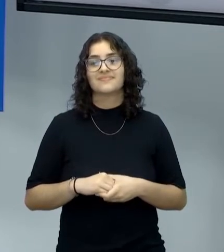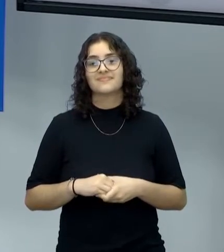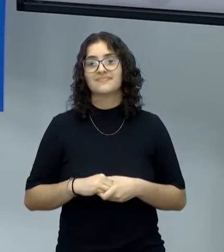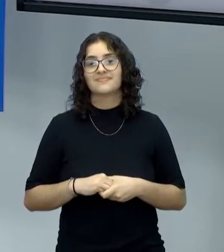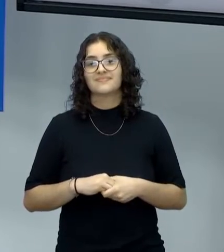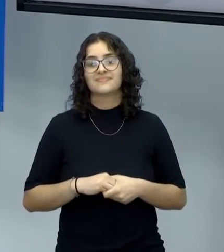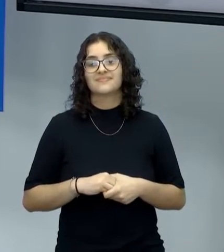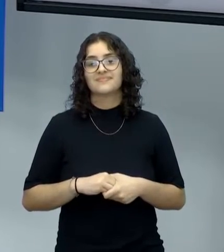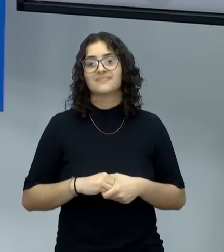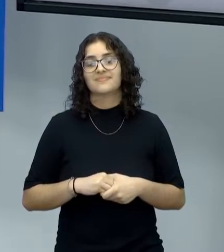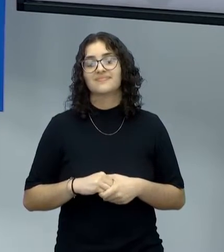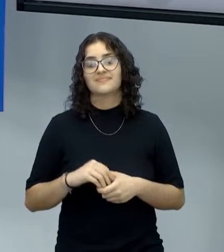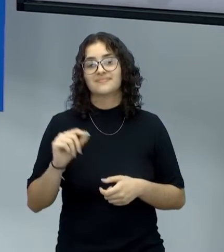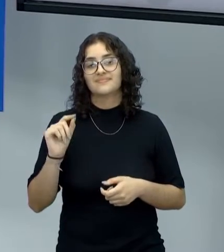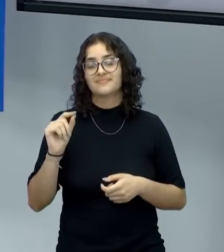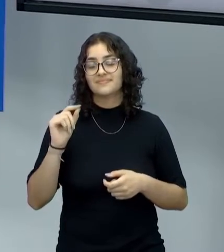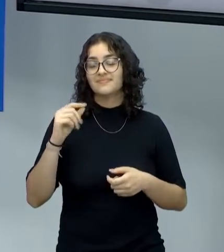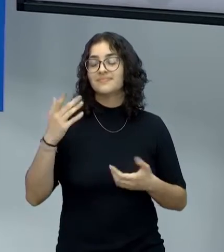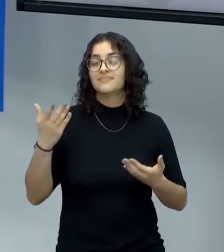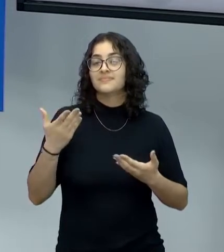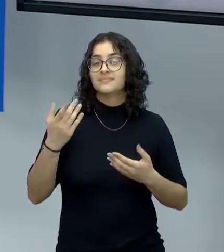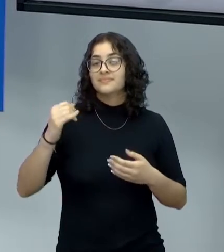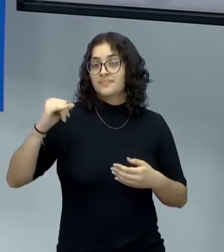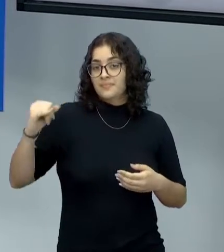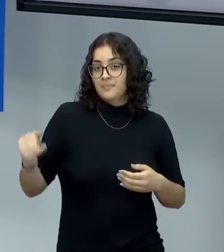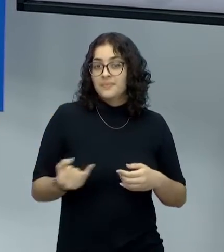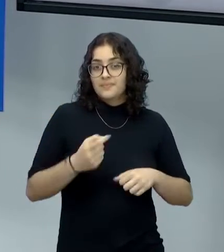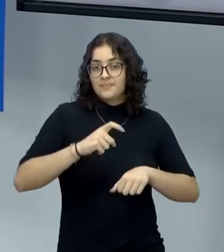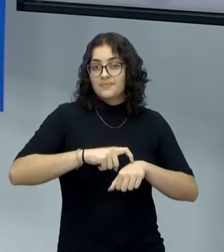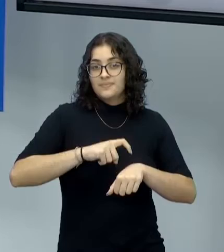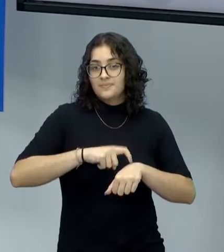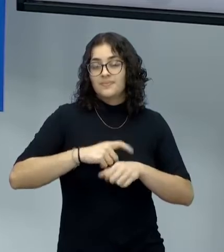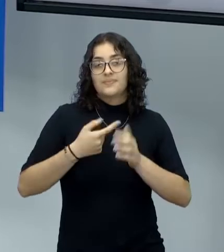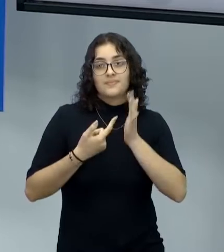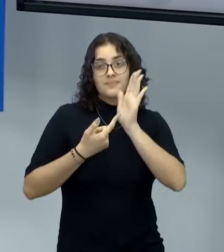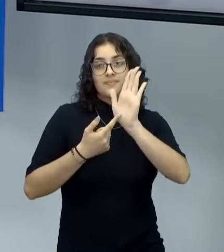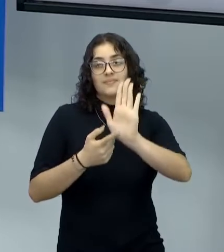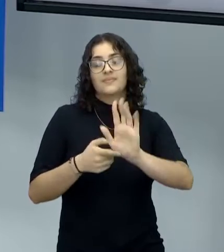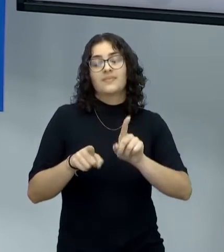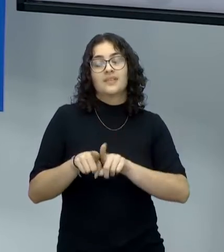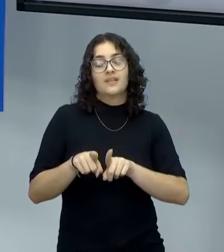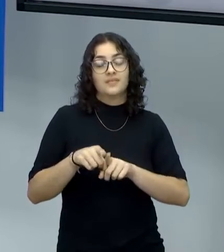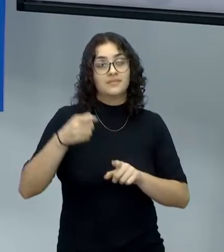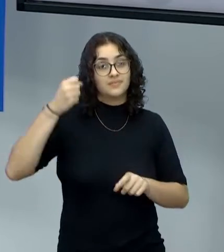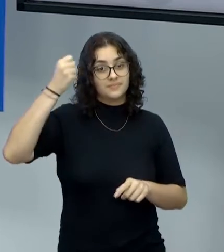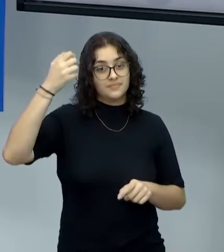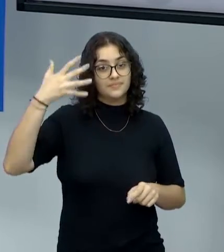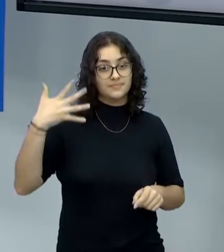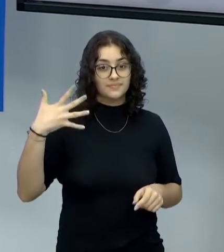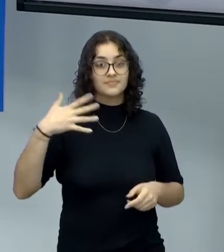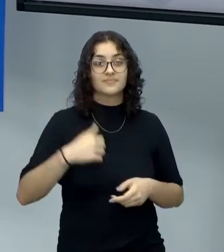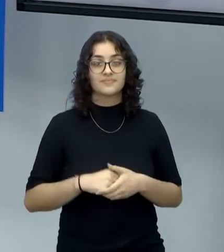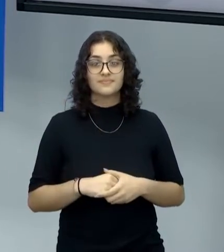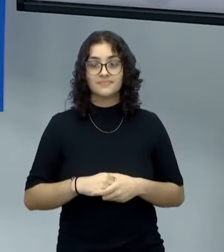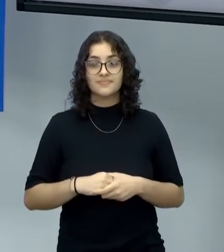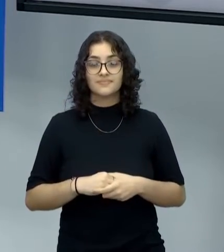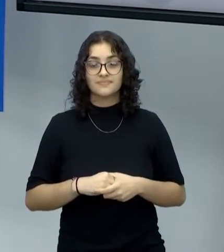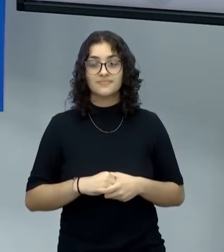Natália! E vou aproveitar esse momento, né, de apresentações, vou fazer a minha